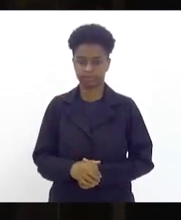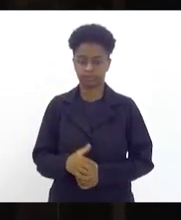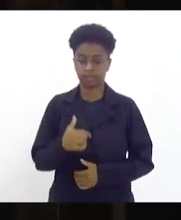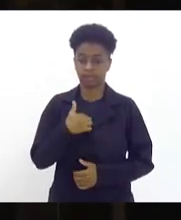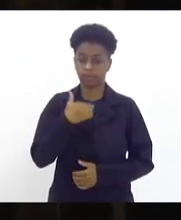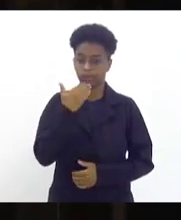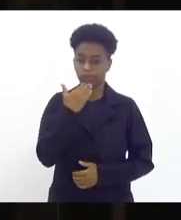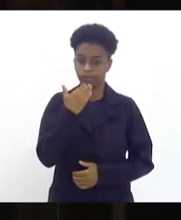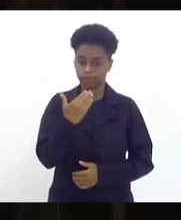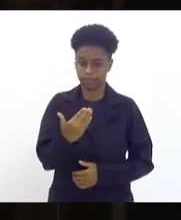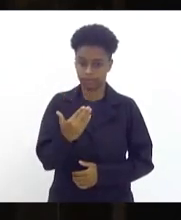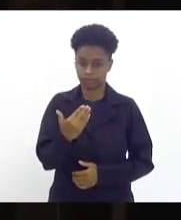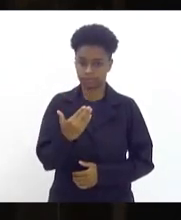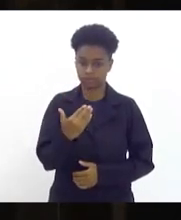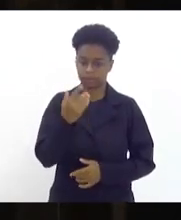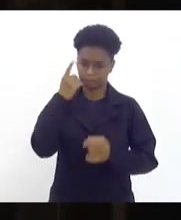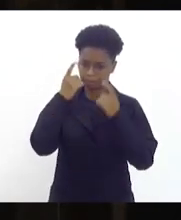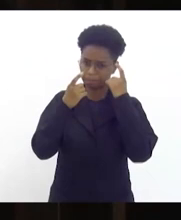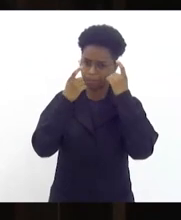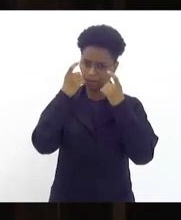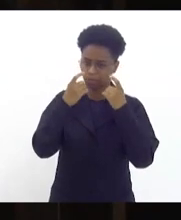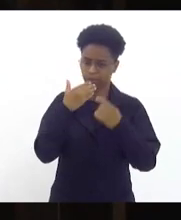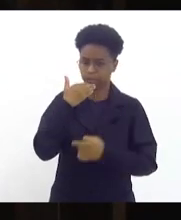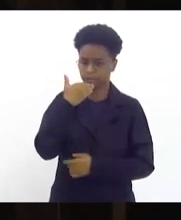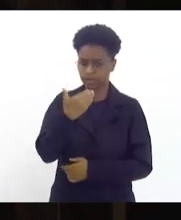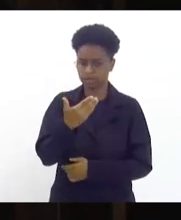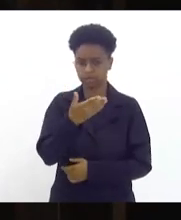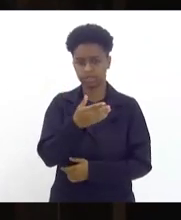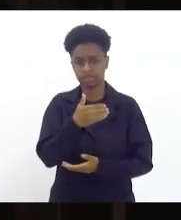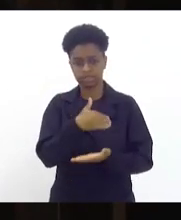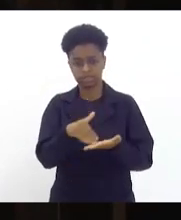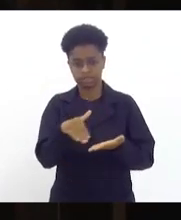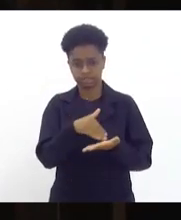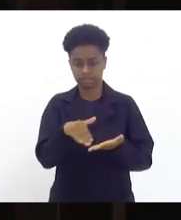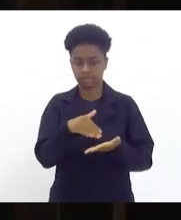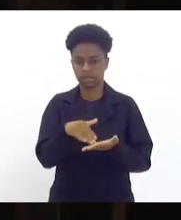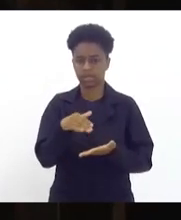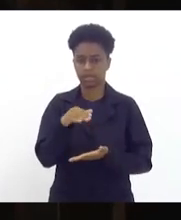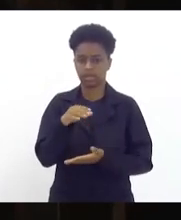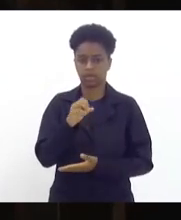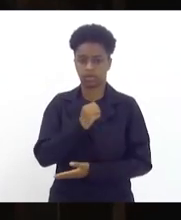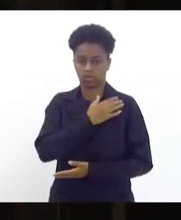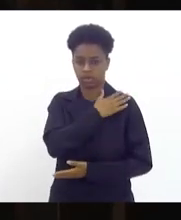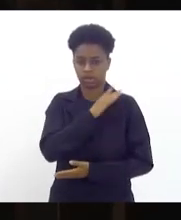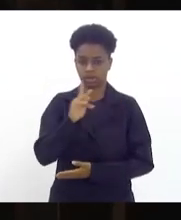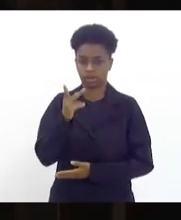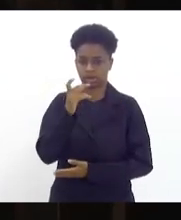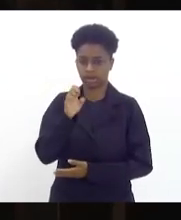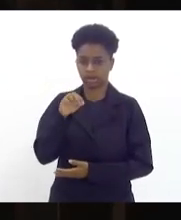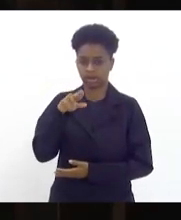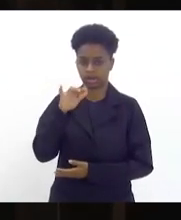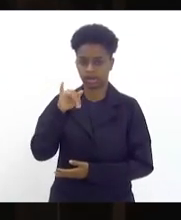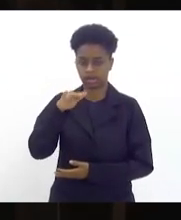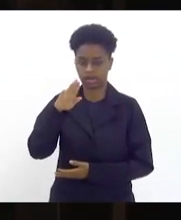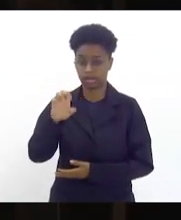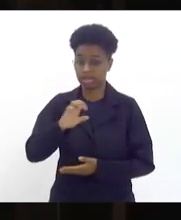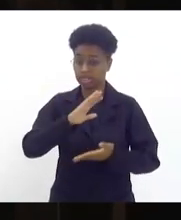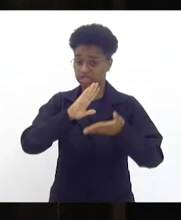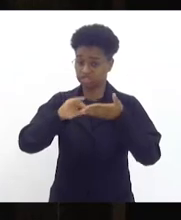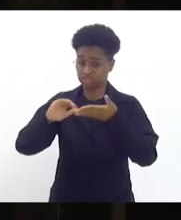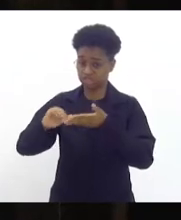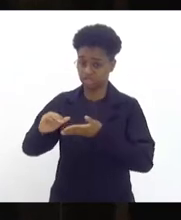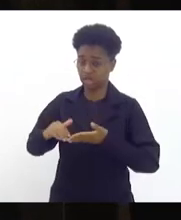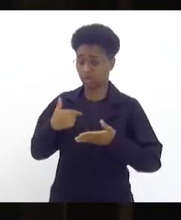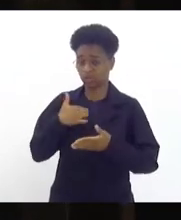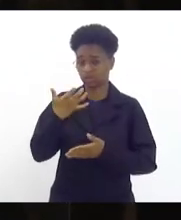pedir desesperadamente ao seu secretário canal Henrique para que me tirasse da comunicação social que eu já não queria mais trabalhar